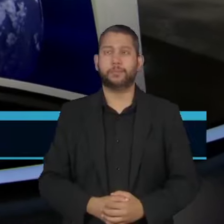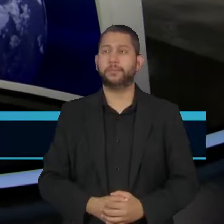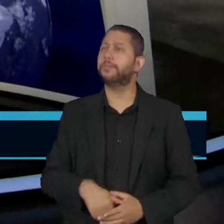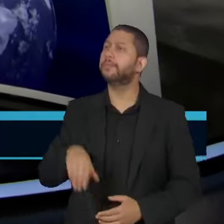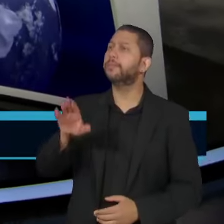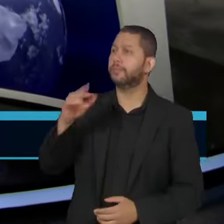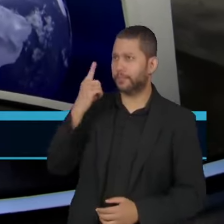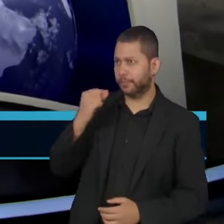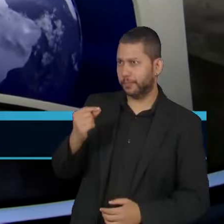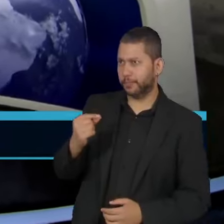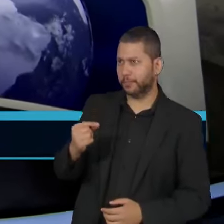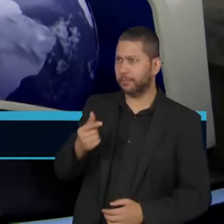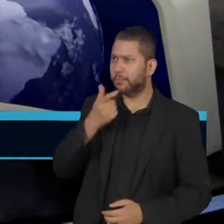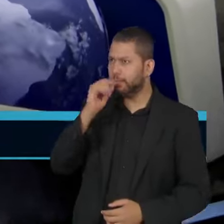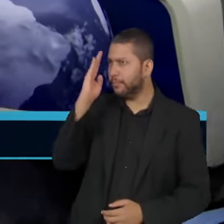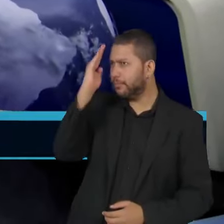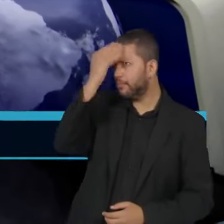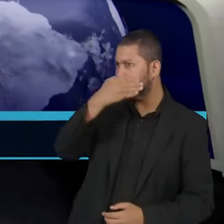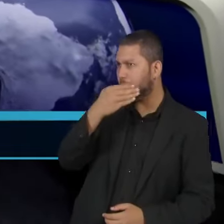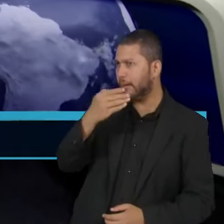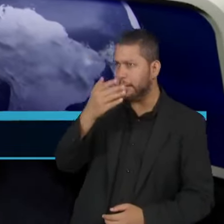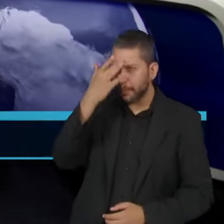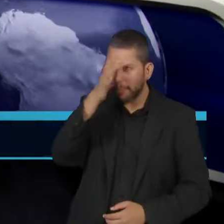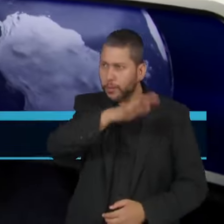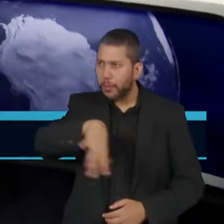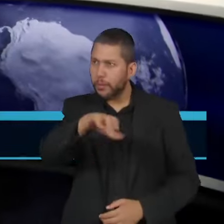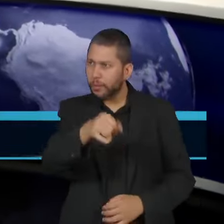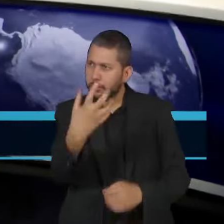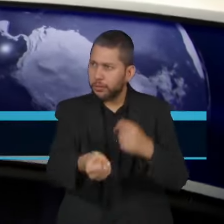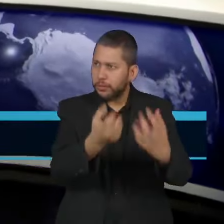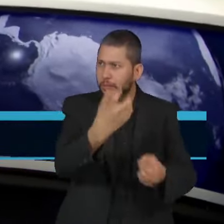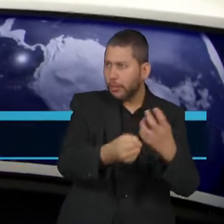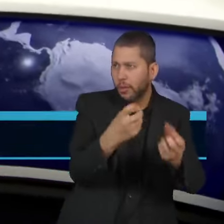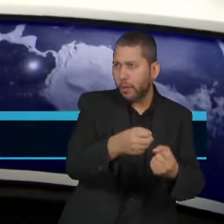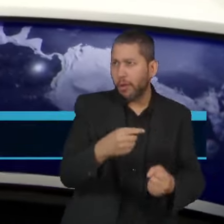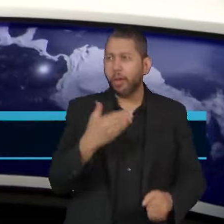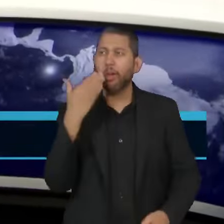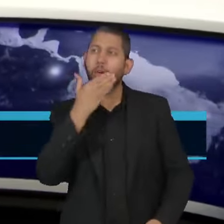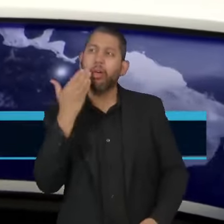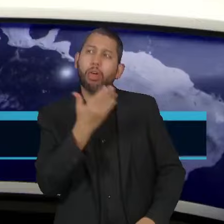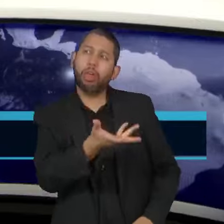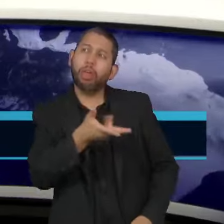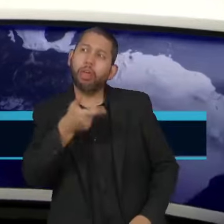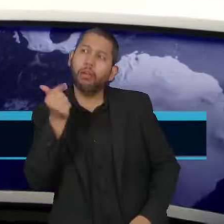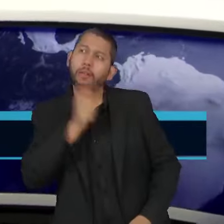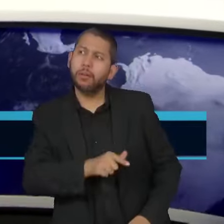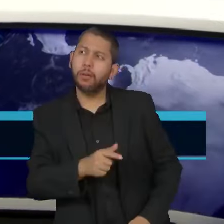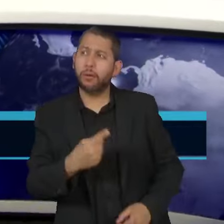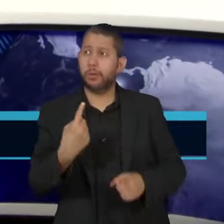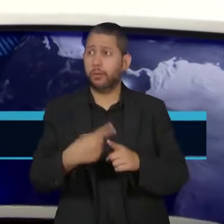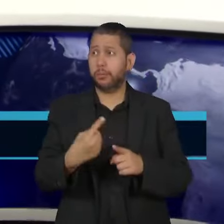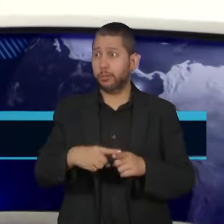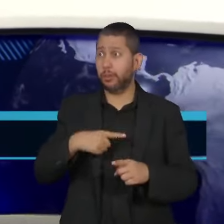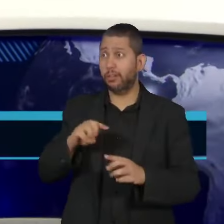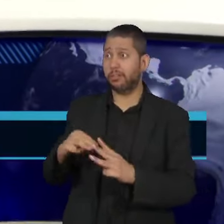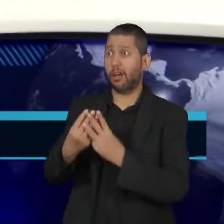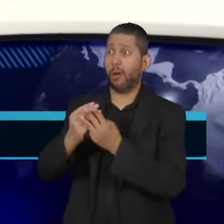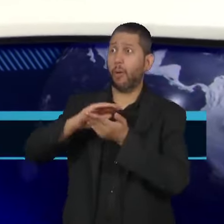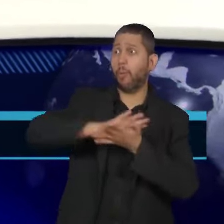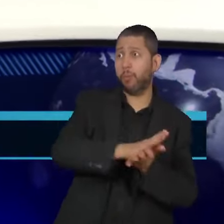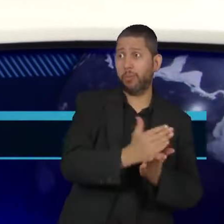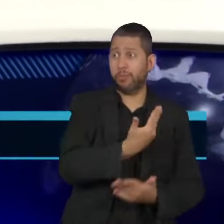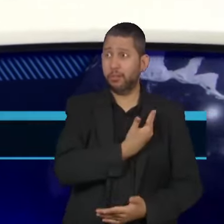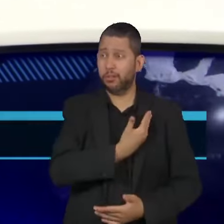Vera, será que o Benjamin Netanyahu conseguiu convencer a opinião pública e os congressistas em relação à conduta de Israel em Gaza? Não, eu acho que